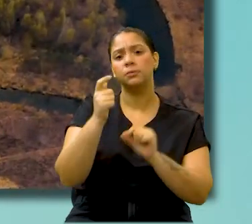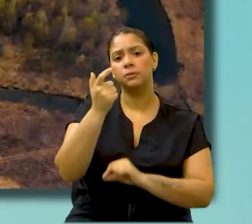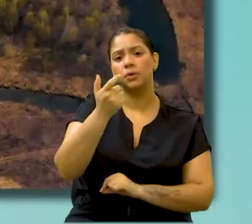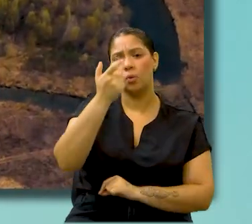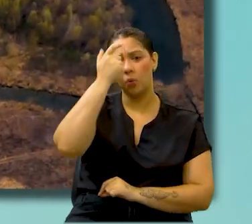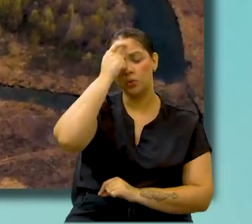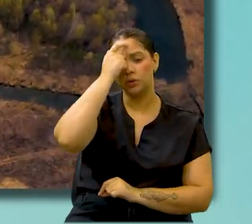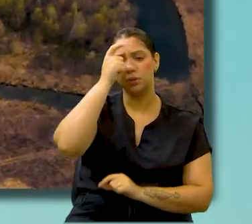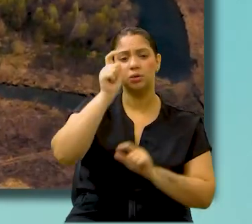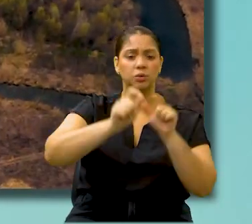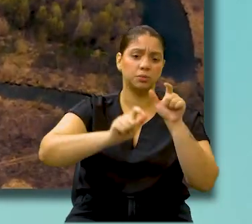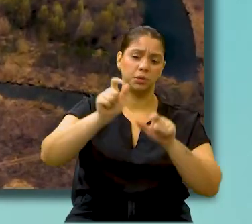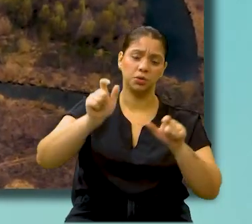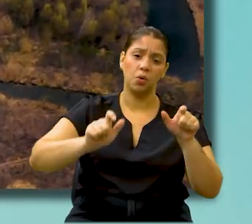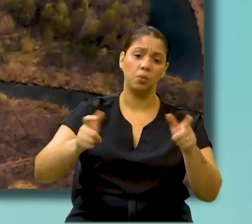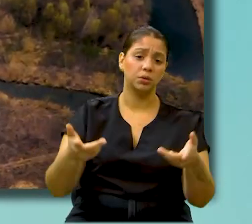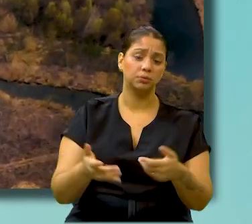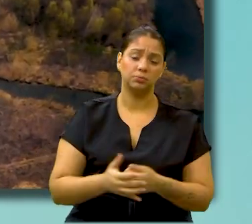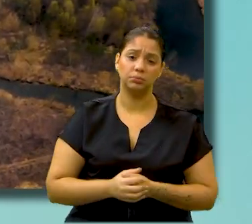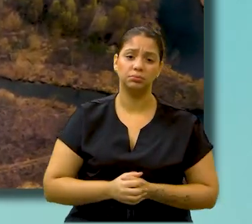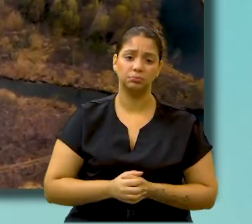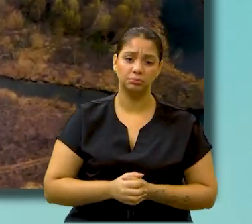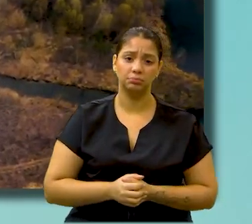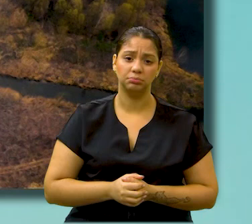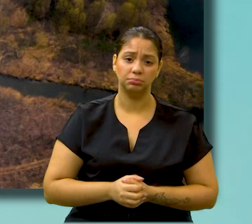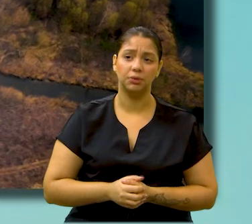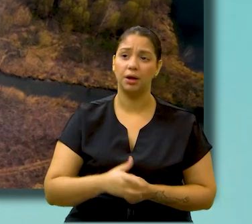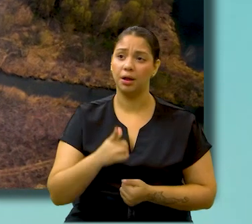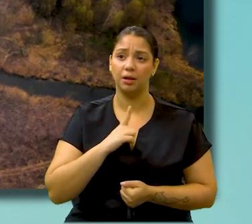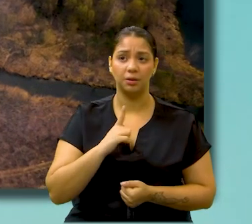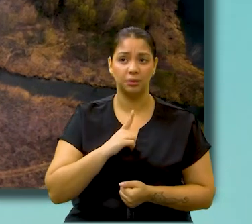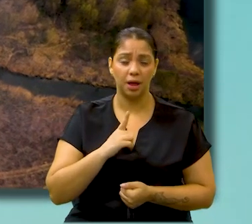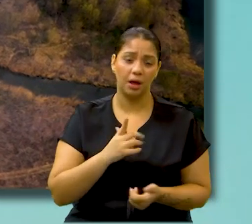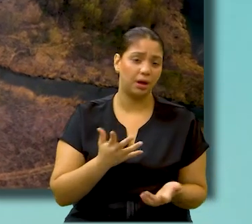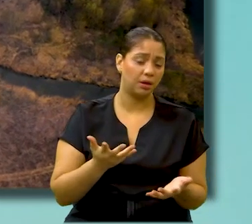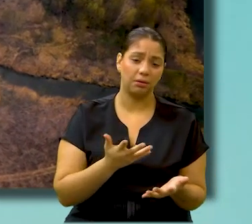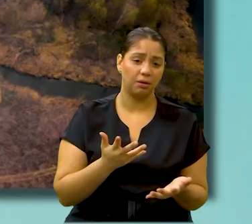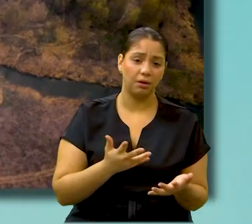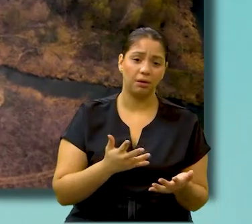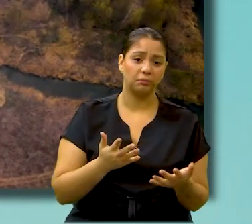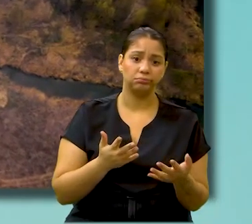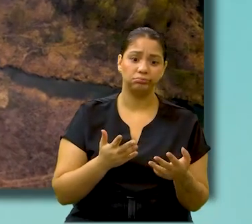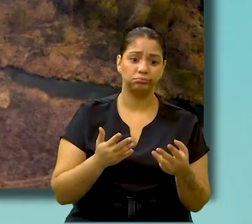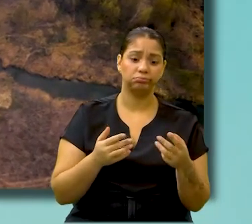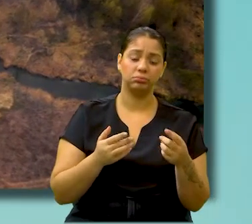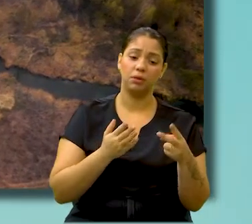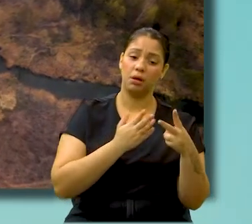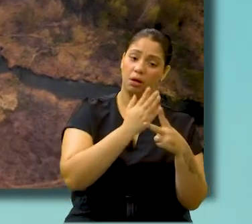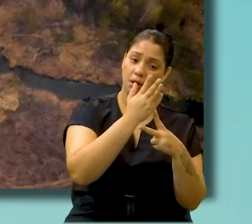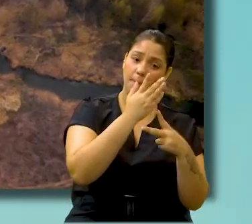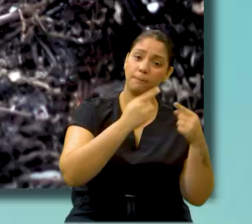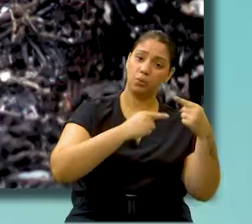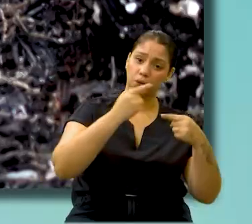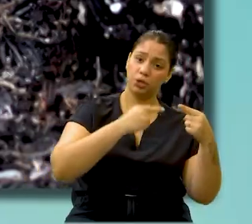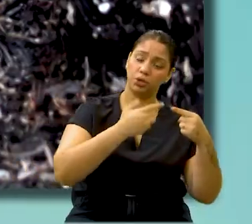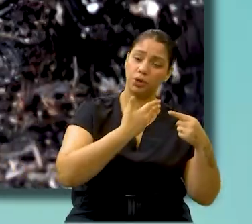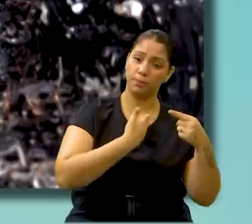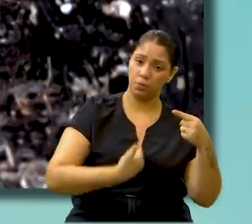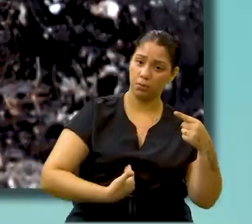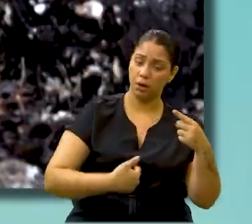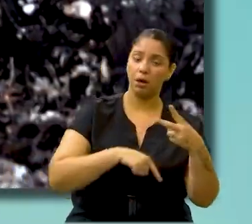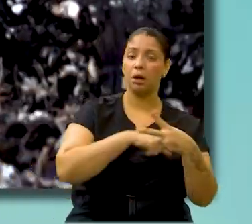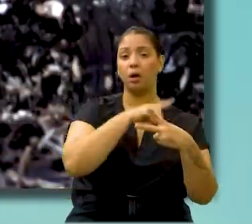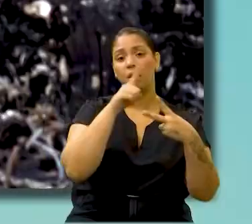da conscientização das pessoas. Eu acho que tem essas duas vertentes, né, a questão da política pública e mais